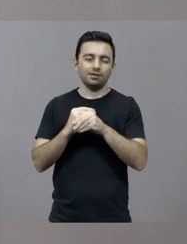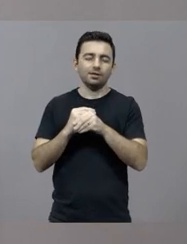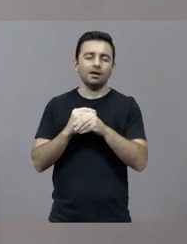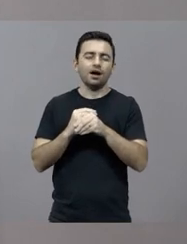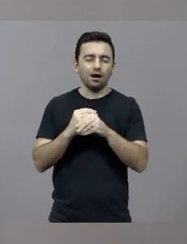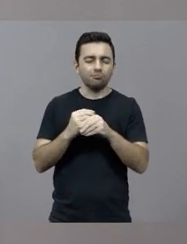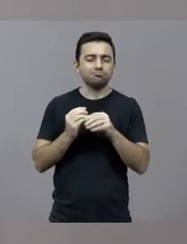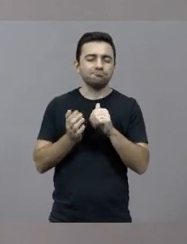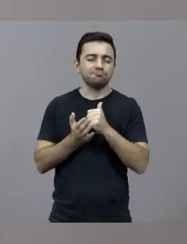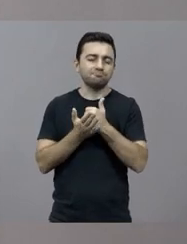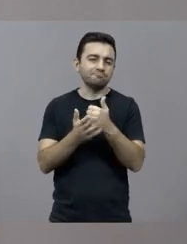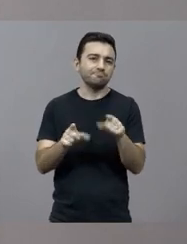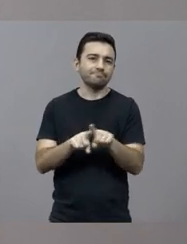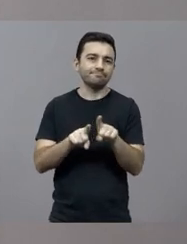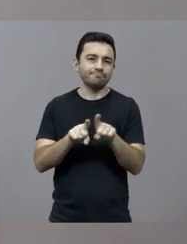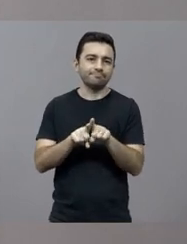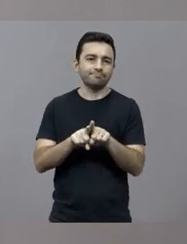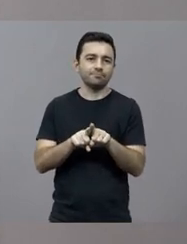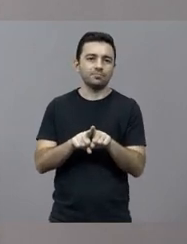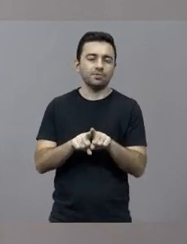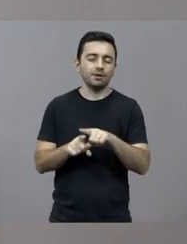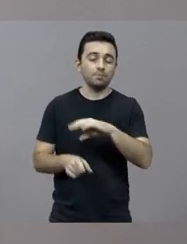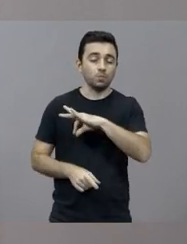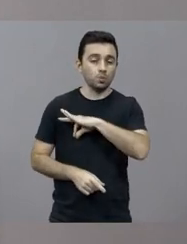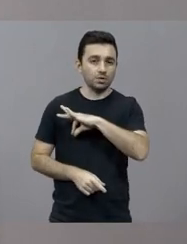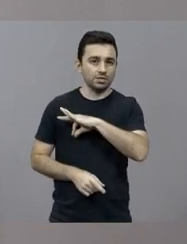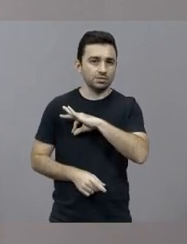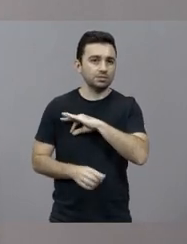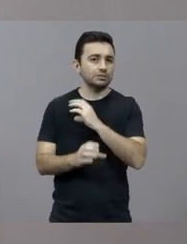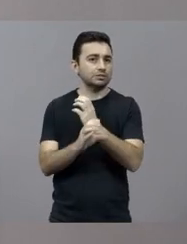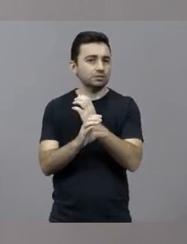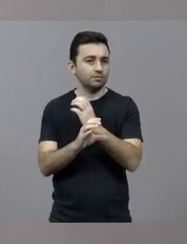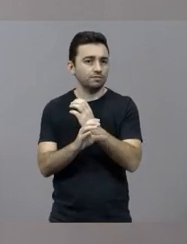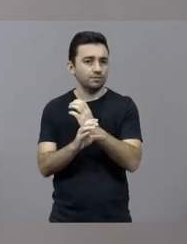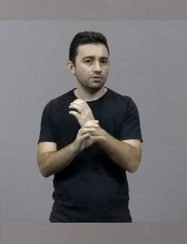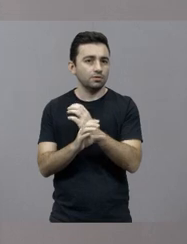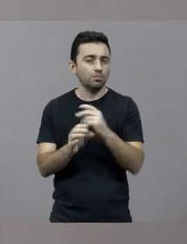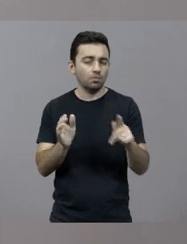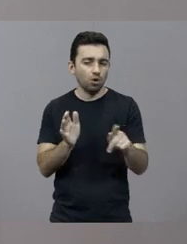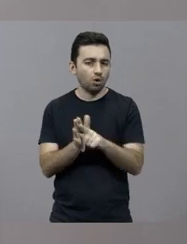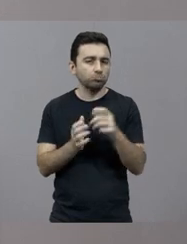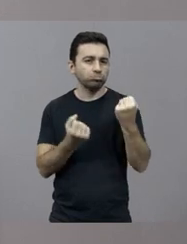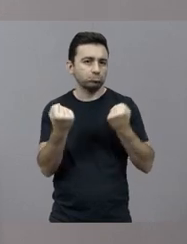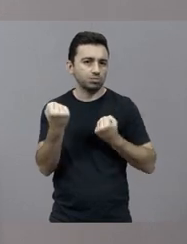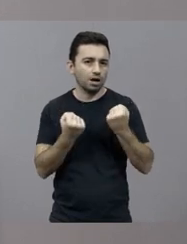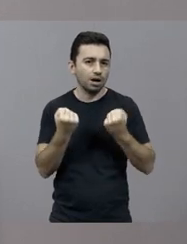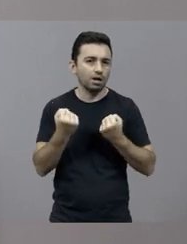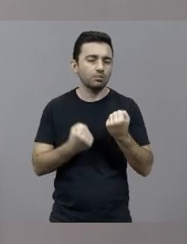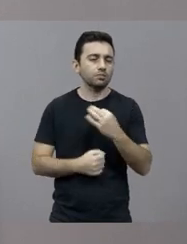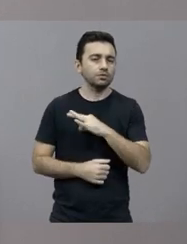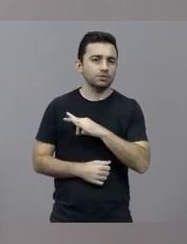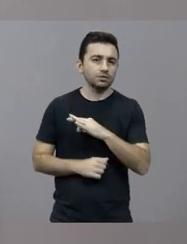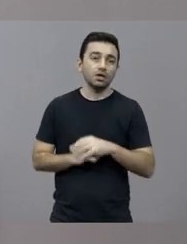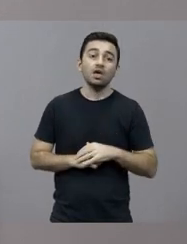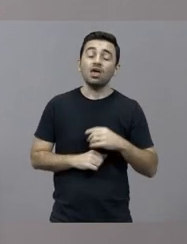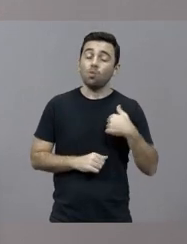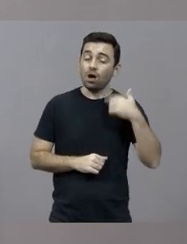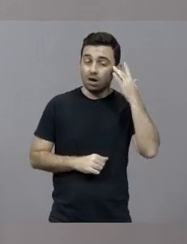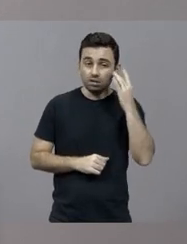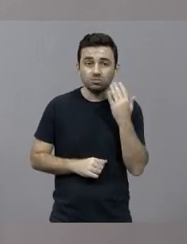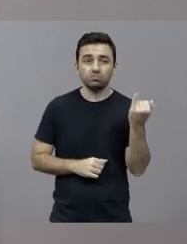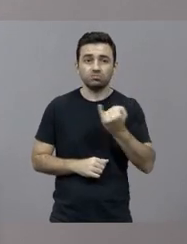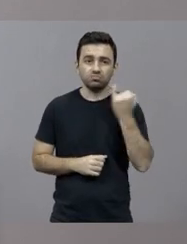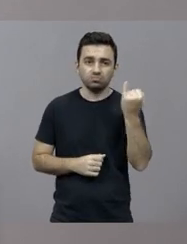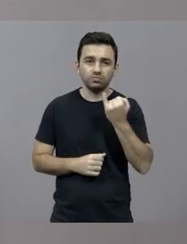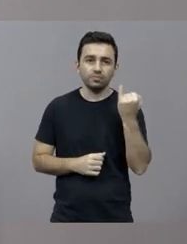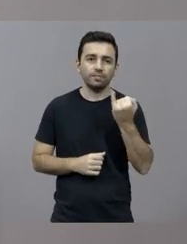também a Polícia Civil através de viatura. Vejo isso como importante,